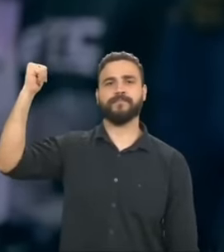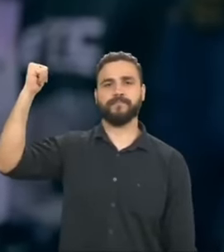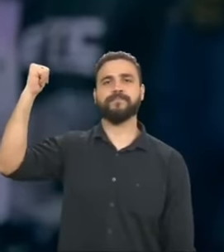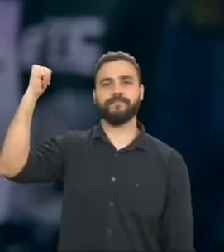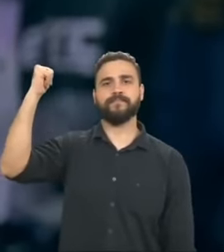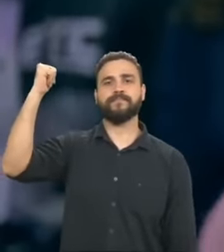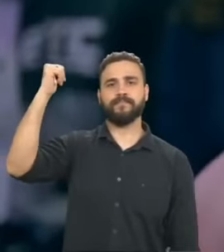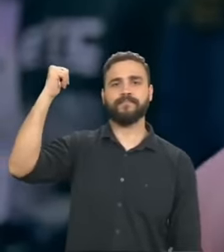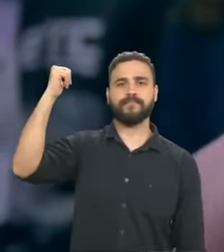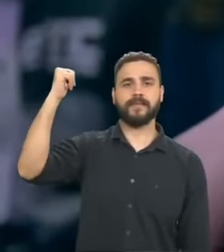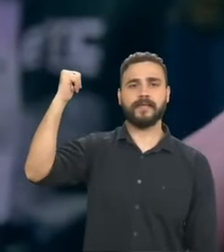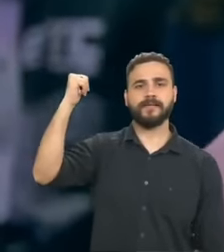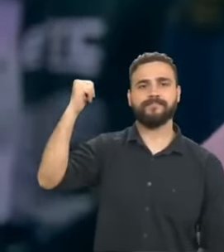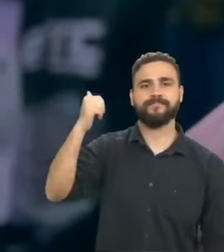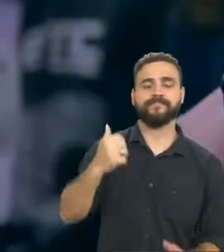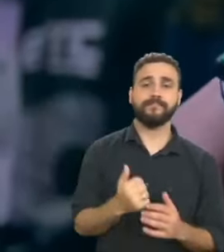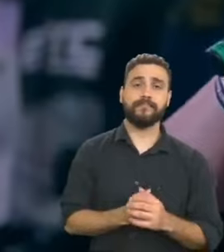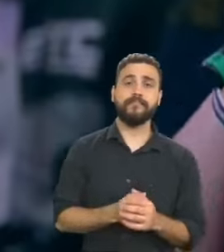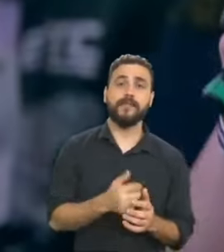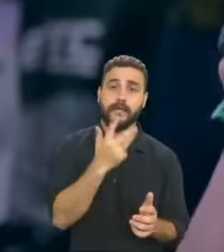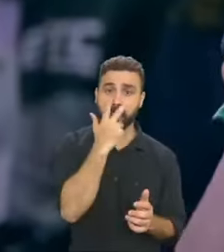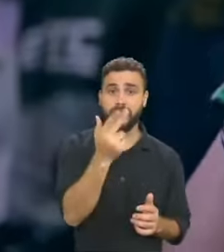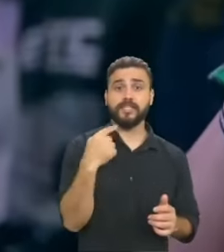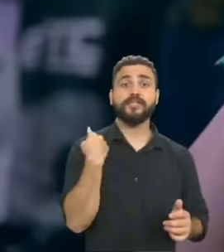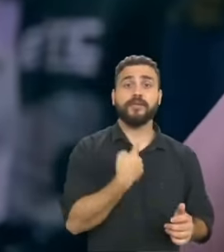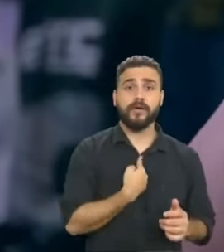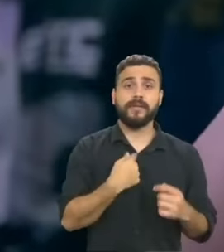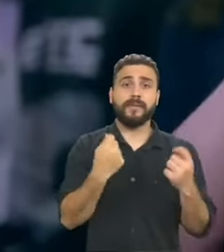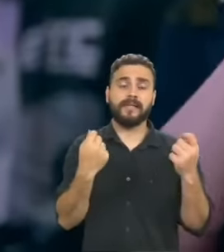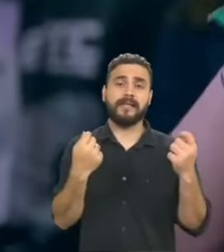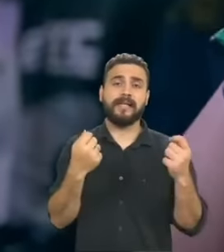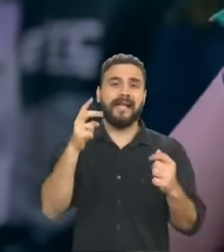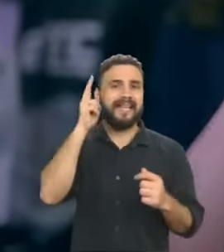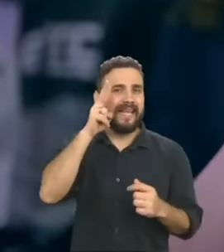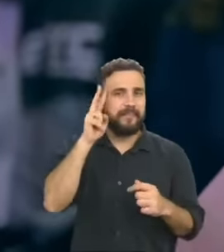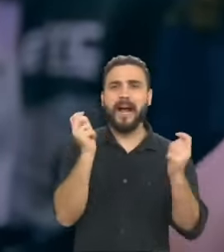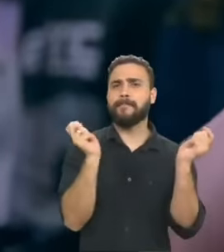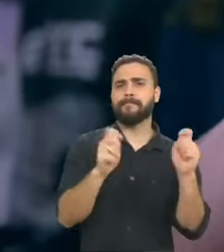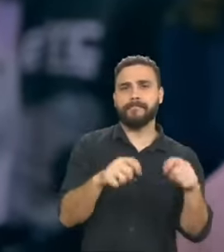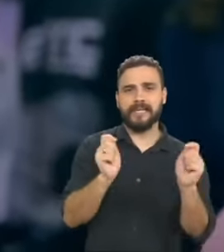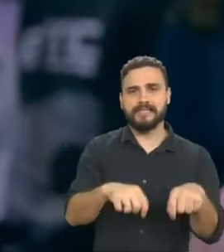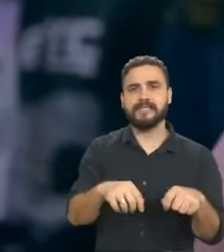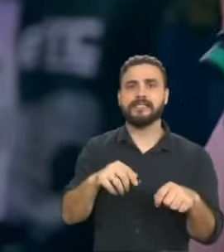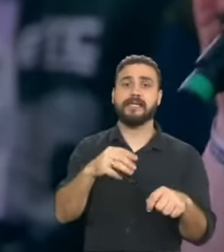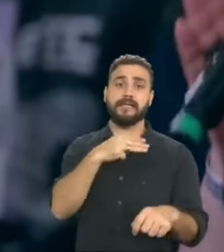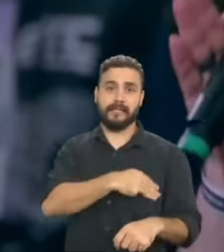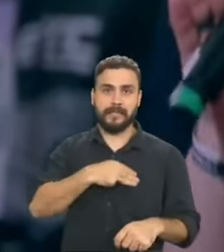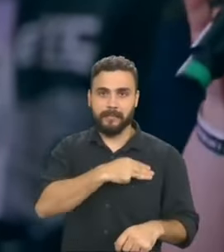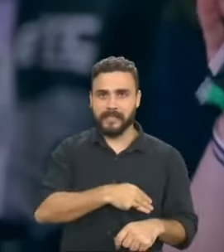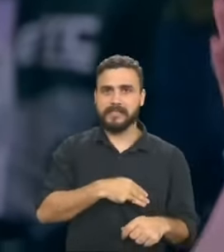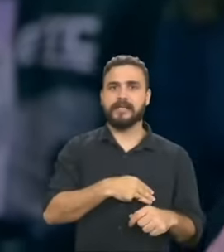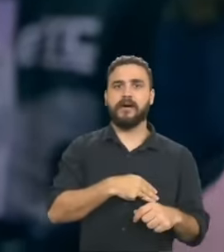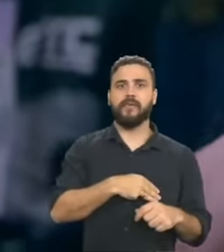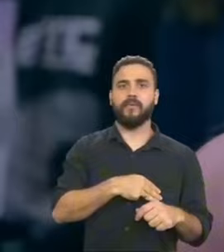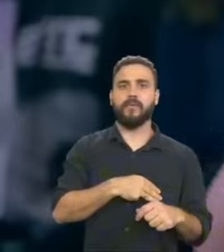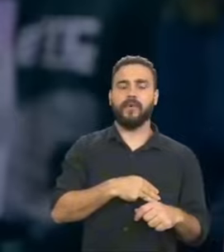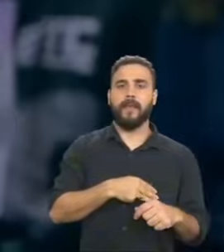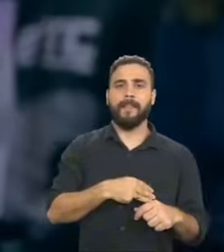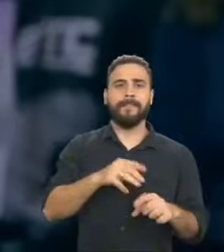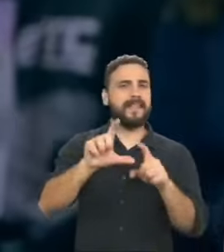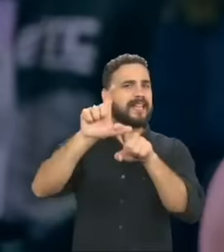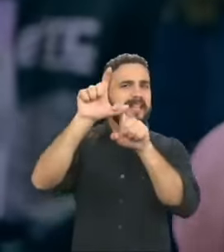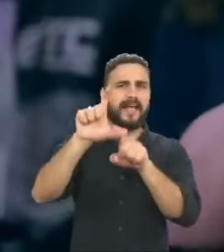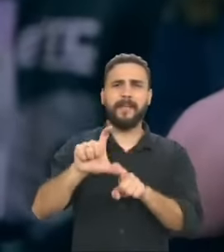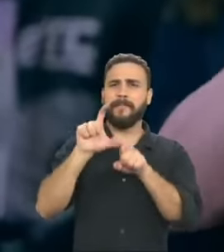morro aqui. Então, eu acho que a gente precisa lembrar que essa visão missionária de eu vou se eu tiver dinheiro, eu volto para casa se eu